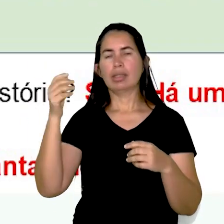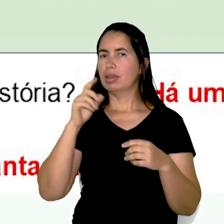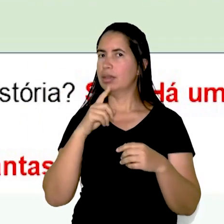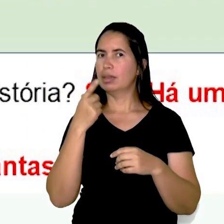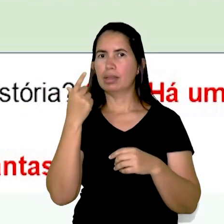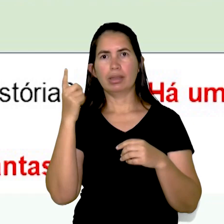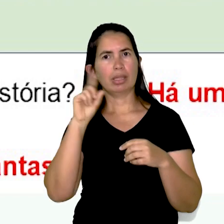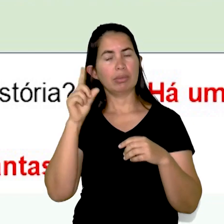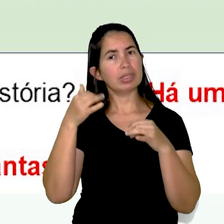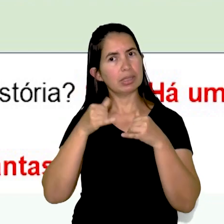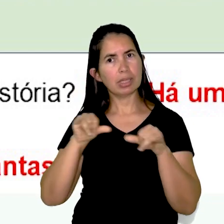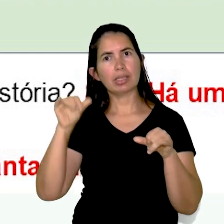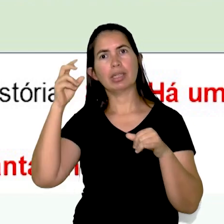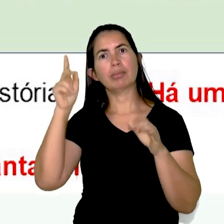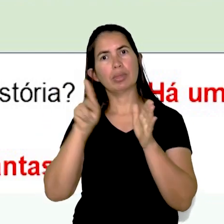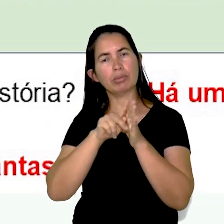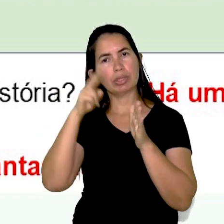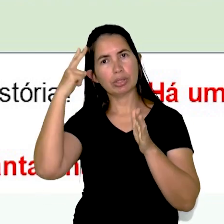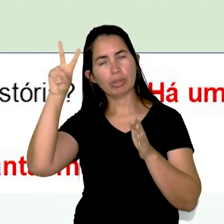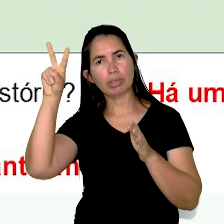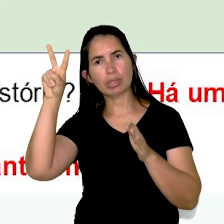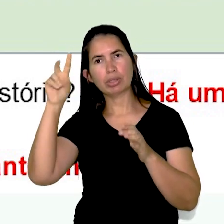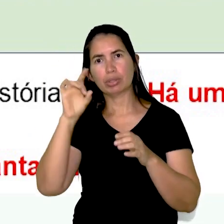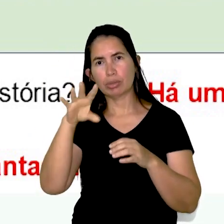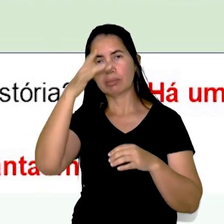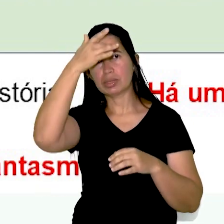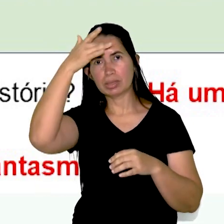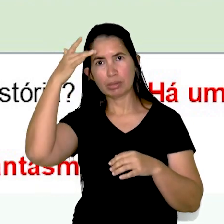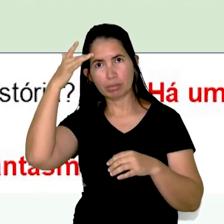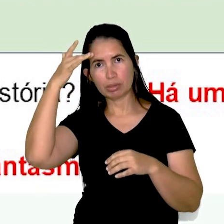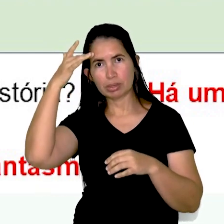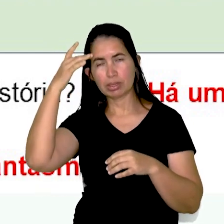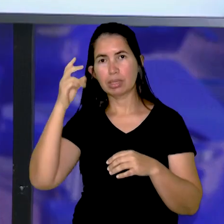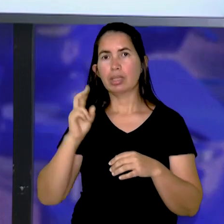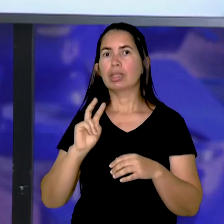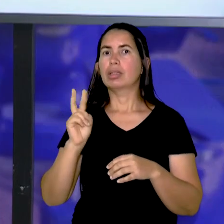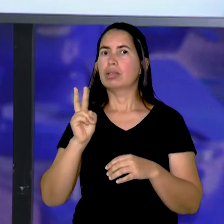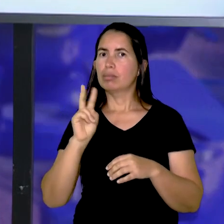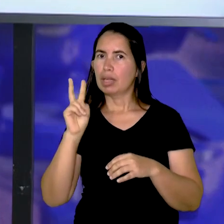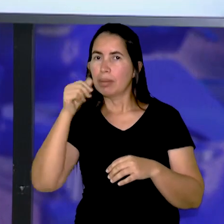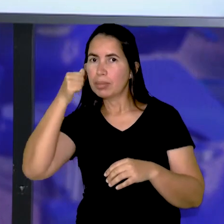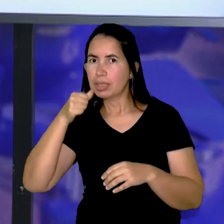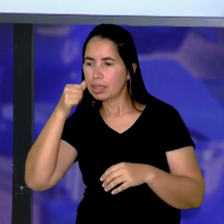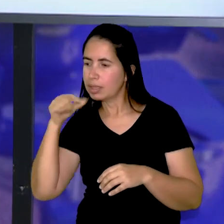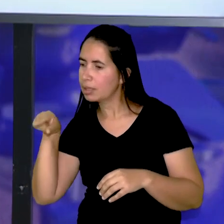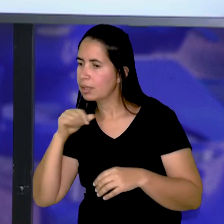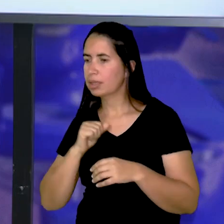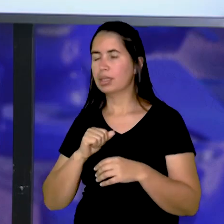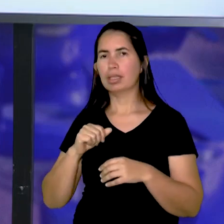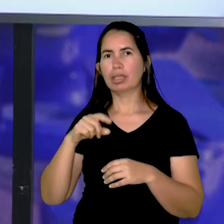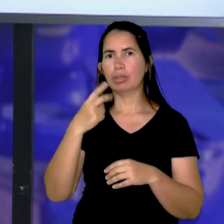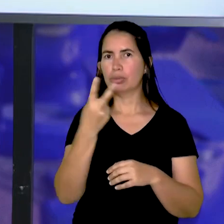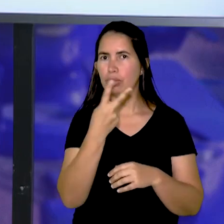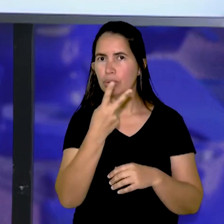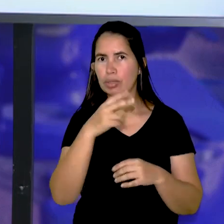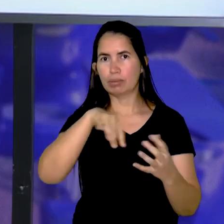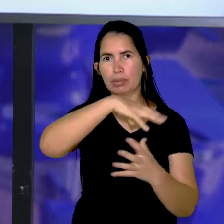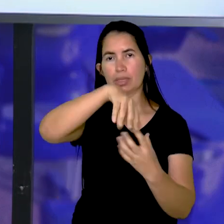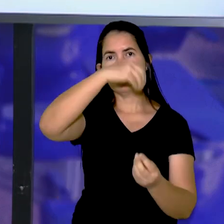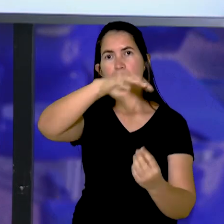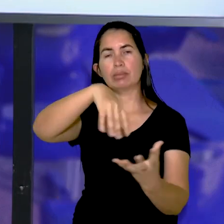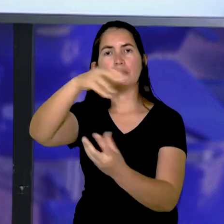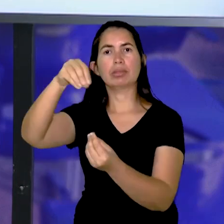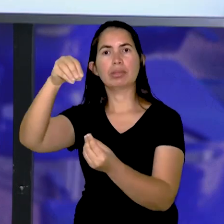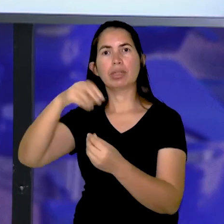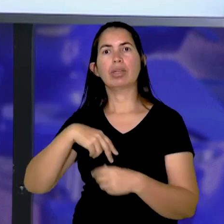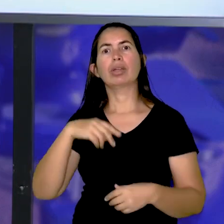parte da história são os personagens. Quem são esses personagens? Camila e os 2 fantasmas. Por isso que ficou bem definido que o